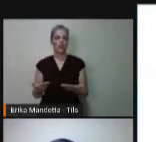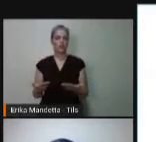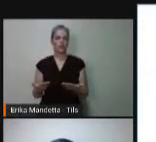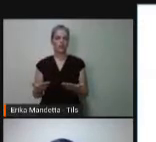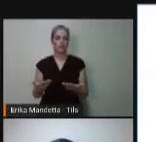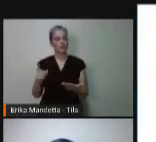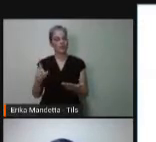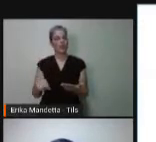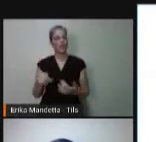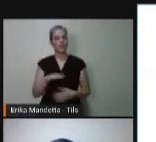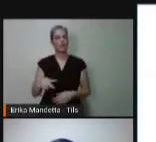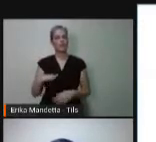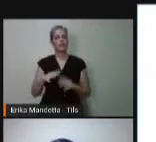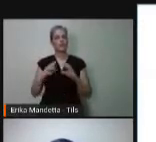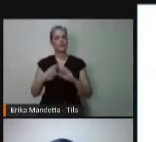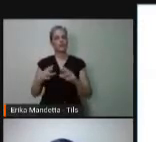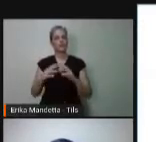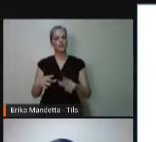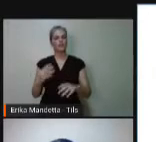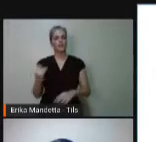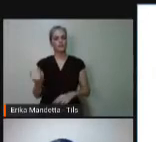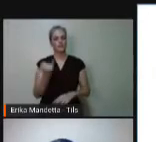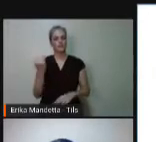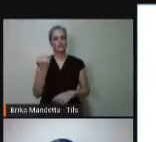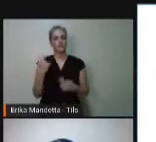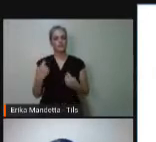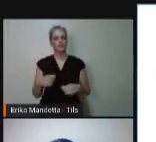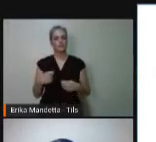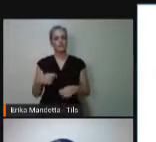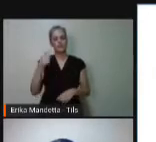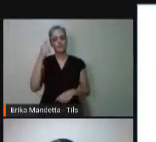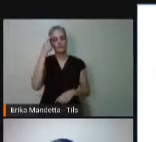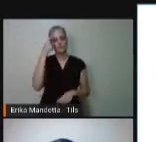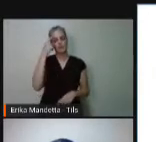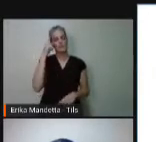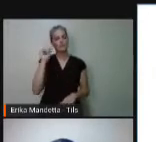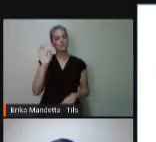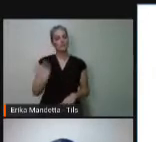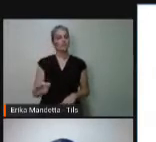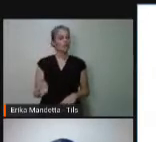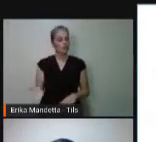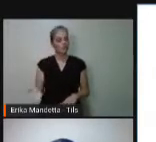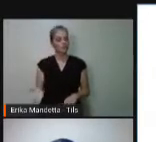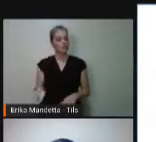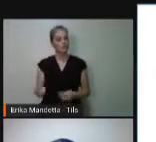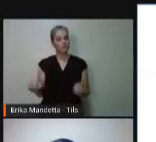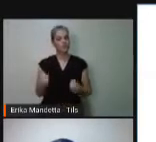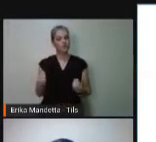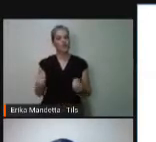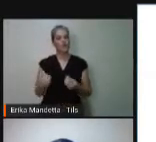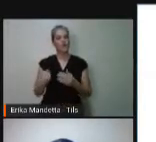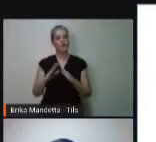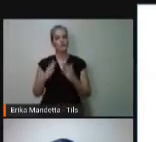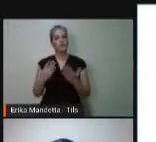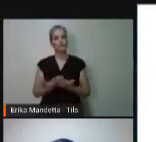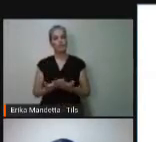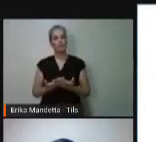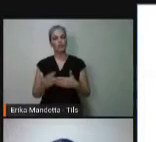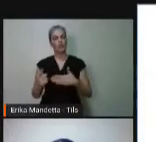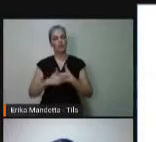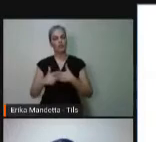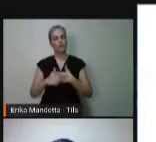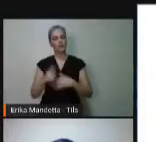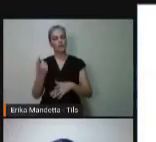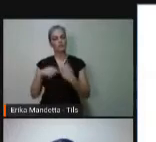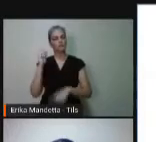convivência. E a gente precisa pensar e refletir sobre o papel transformador da escola, na medida